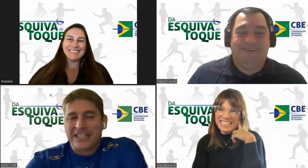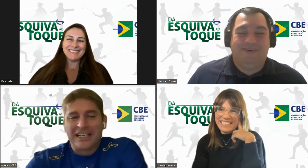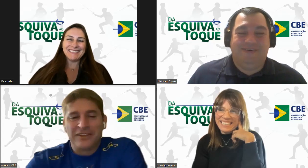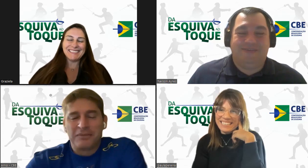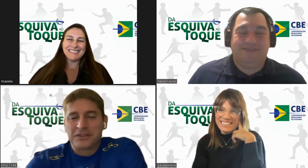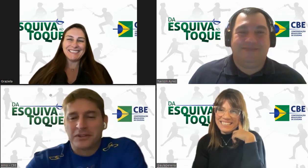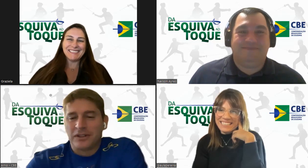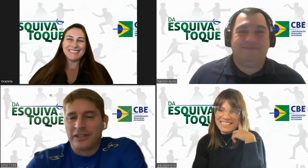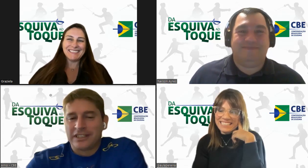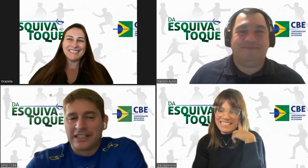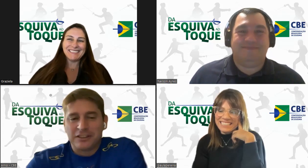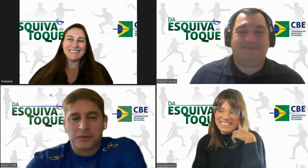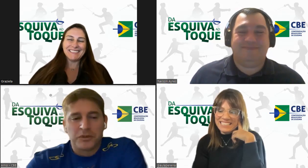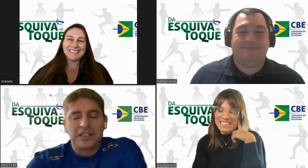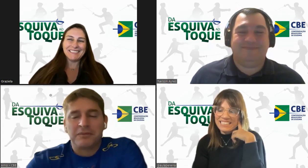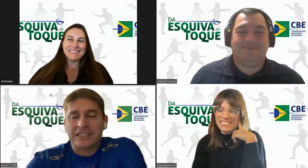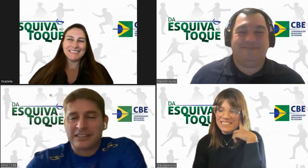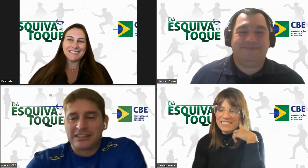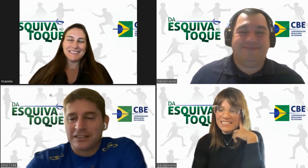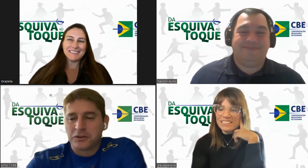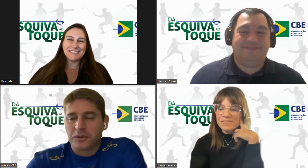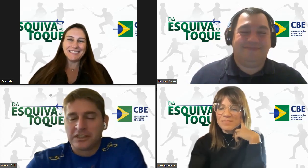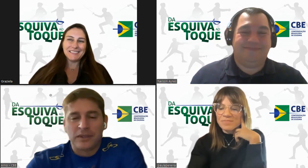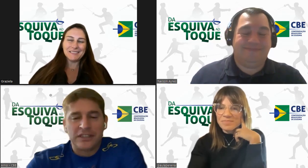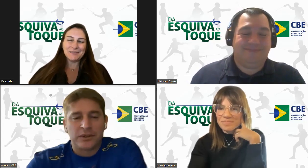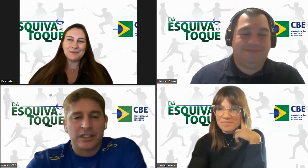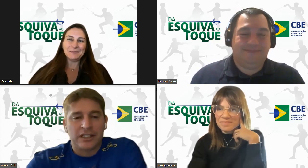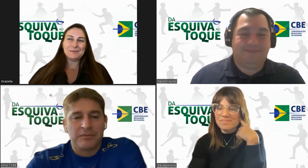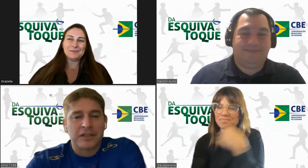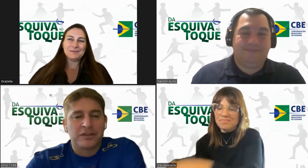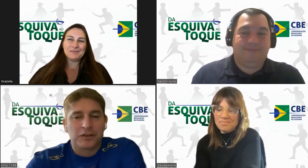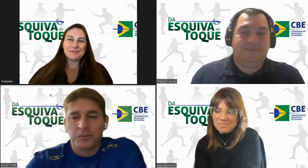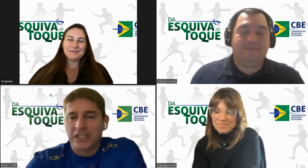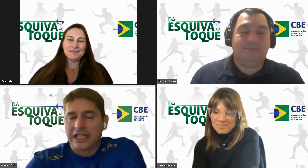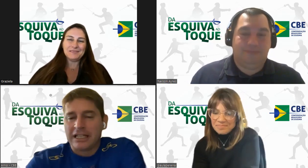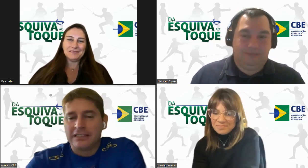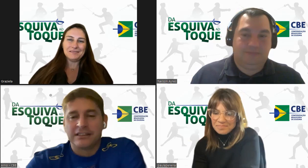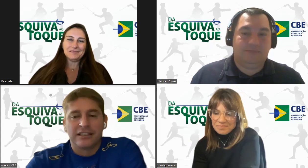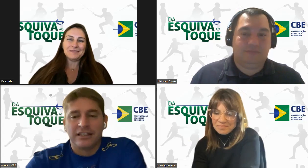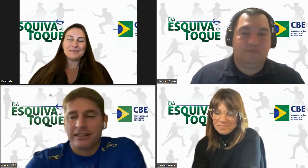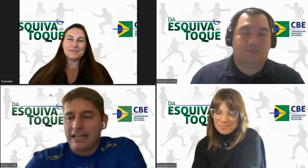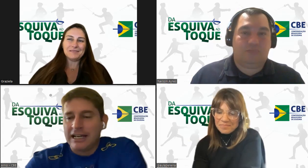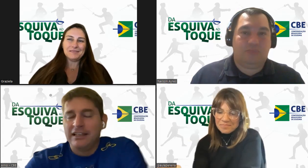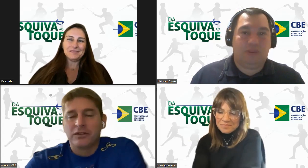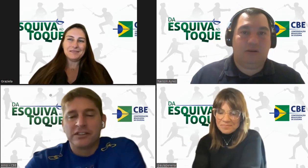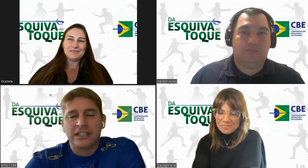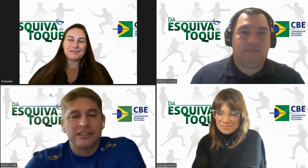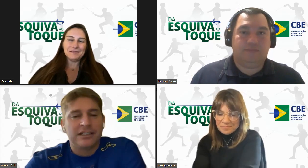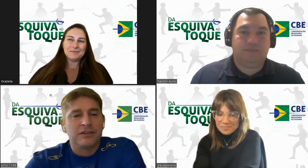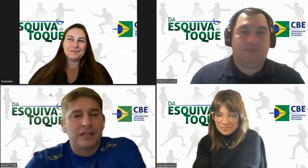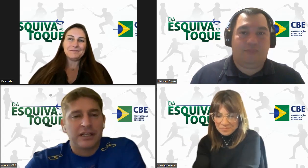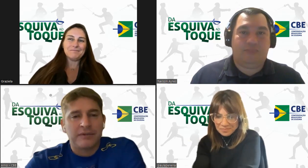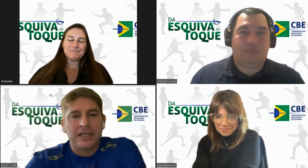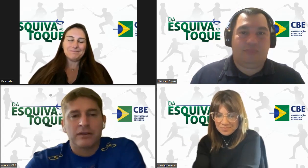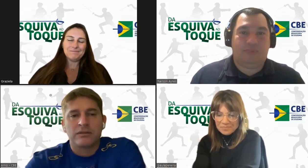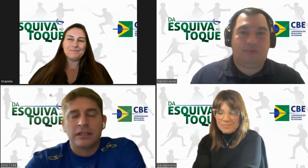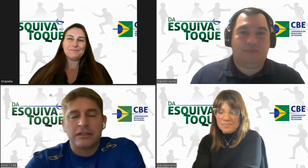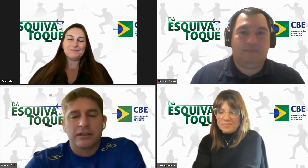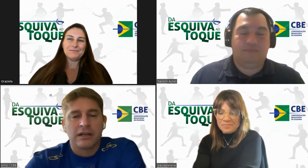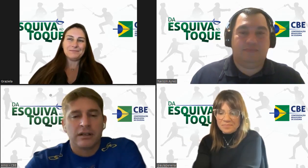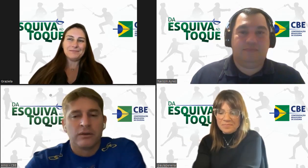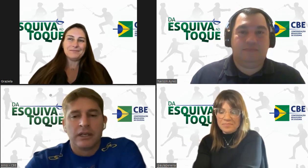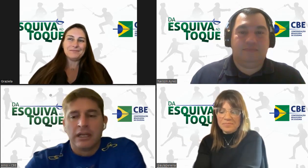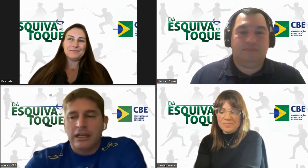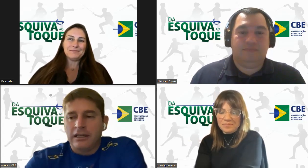Obrigado aí pessoal agradeço muito a presença das duas eu acho que para nossa comunidade que tá ali no dia a dia do treinamento